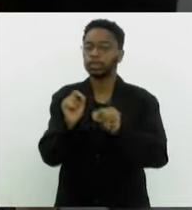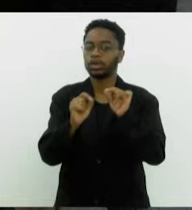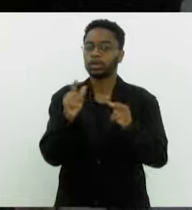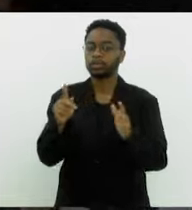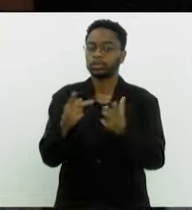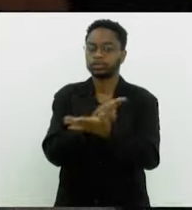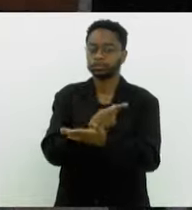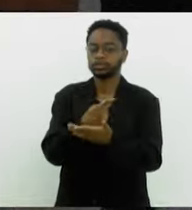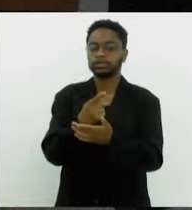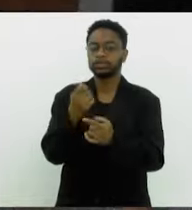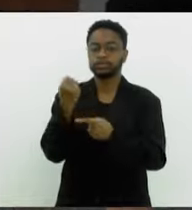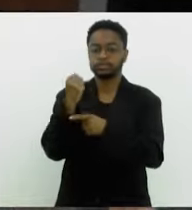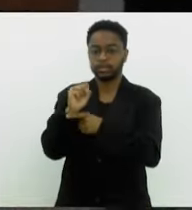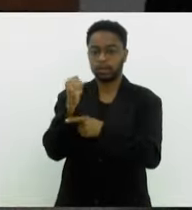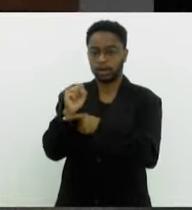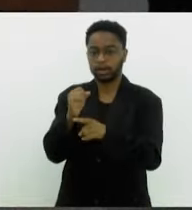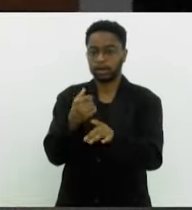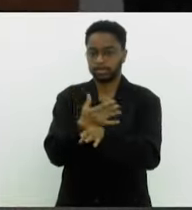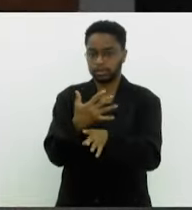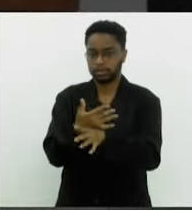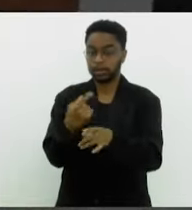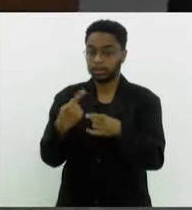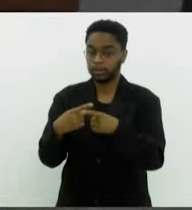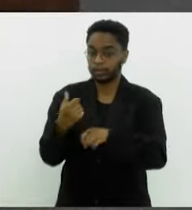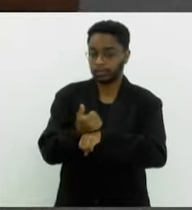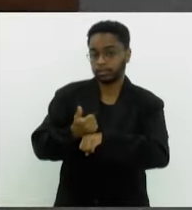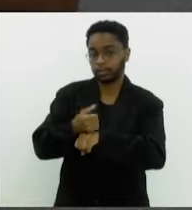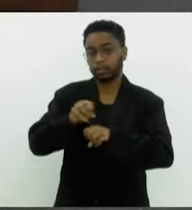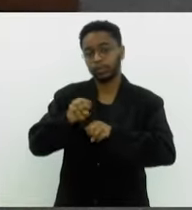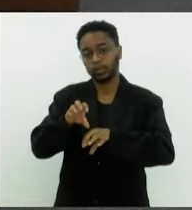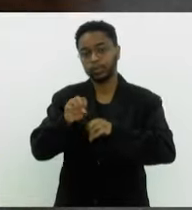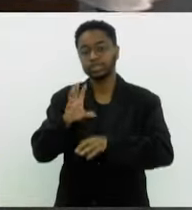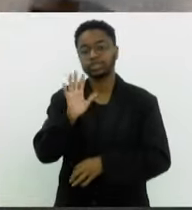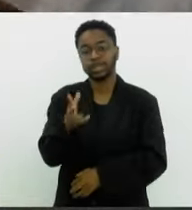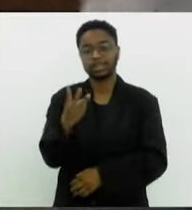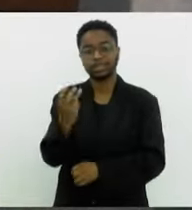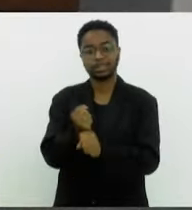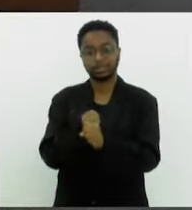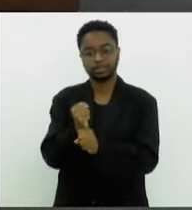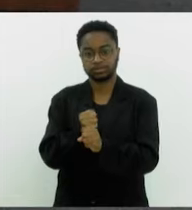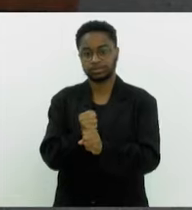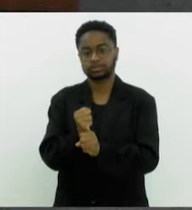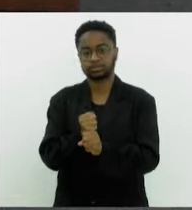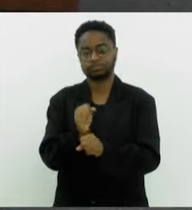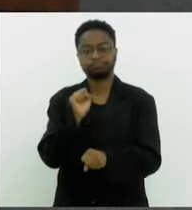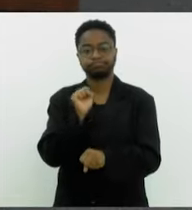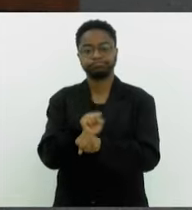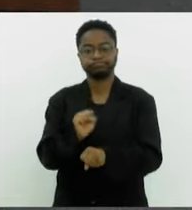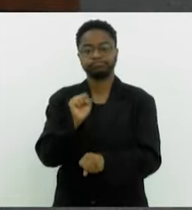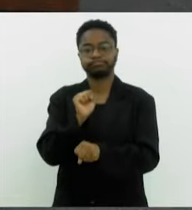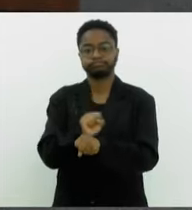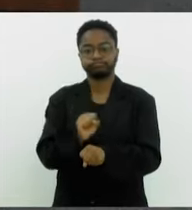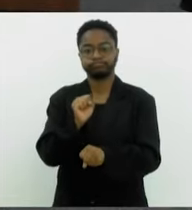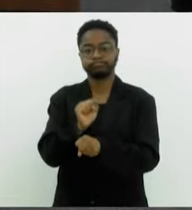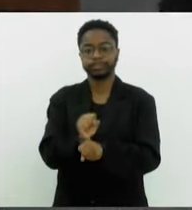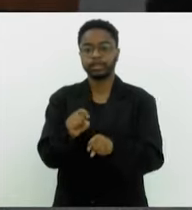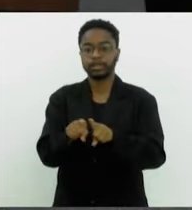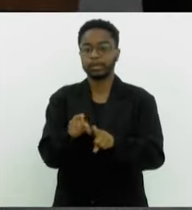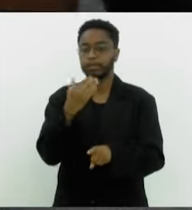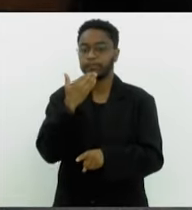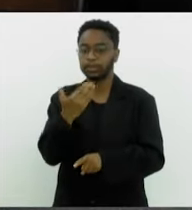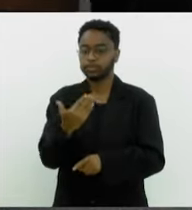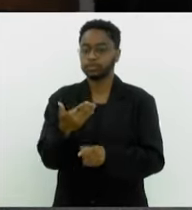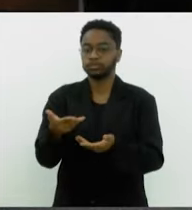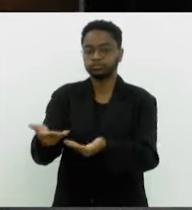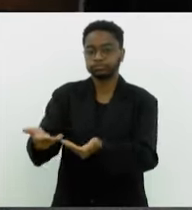Saquarema, onde os profissionais da educação estão há 3 anos esperando e cobrando para serem